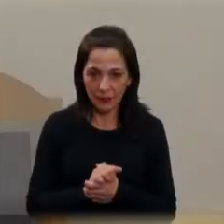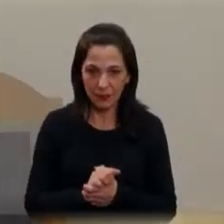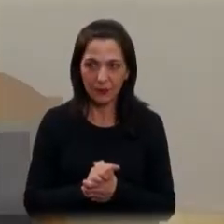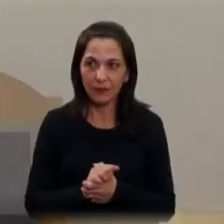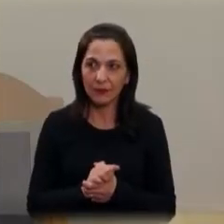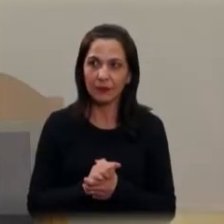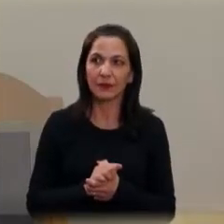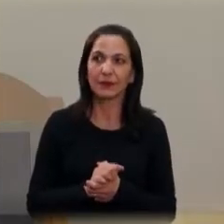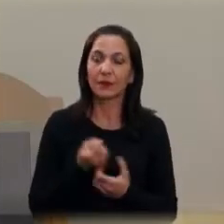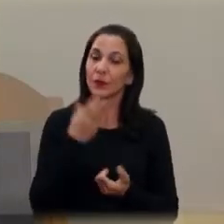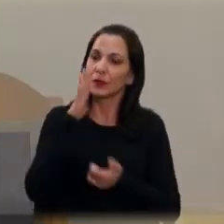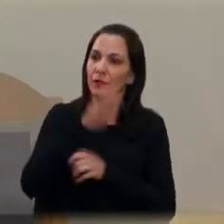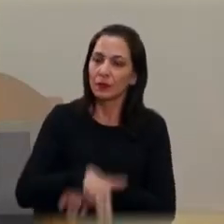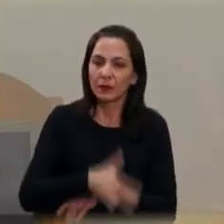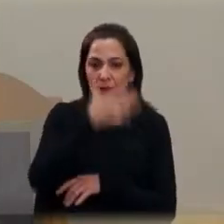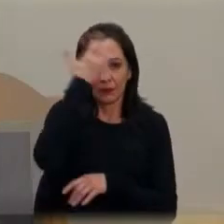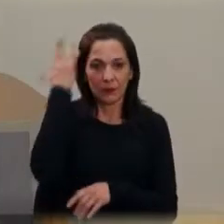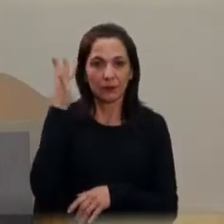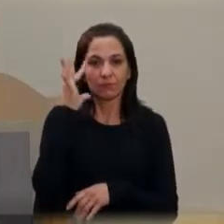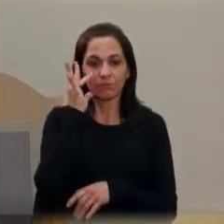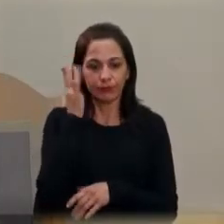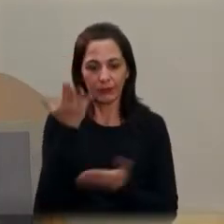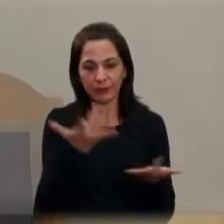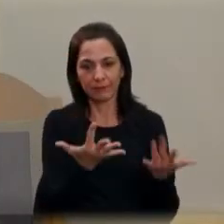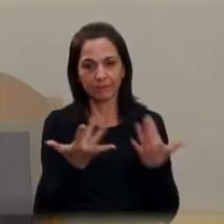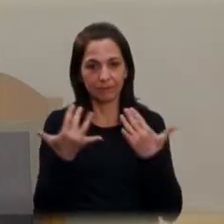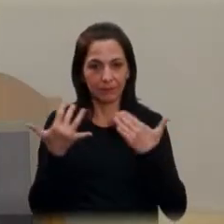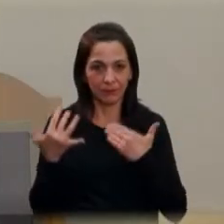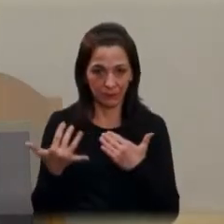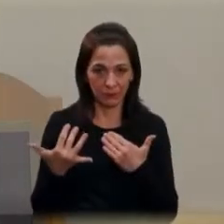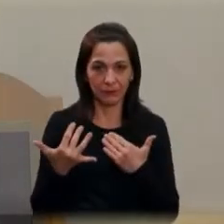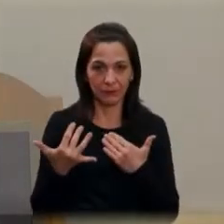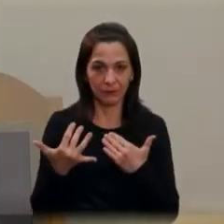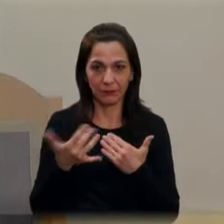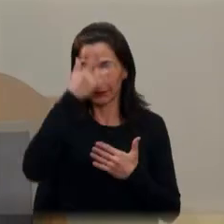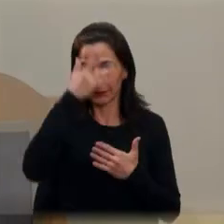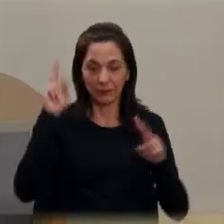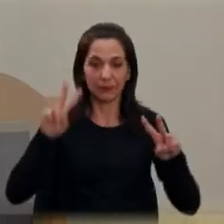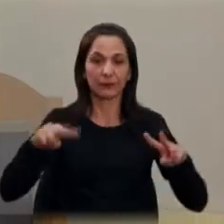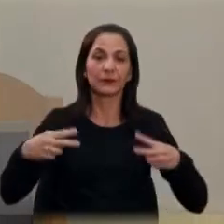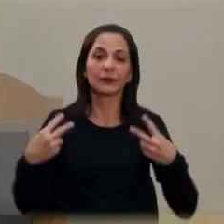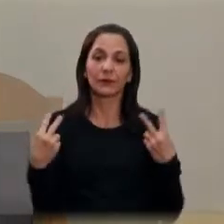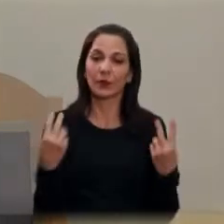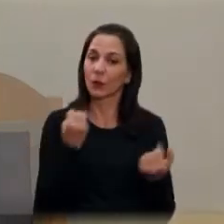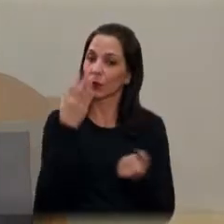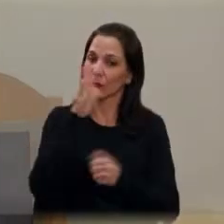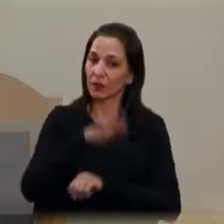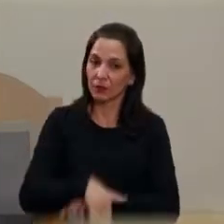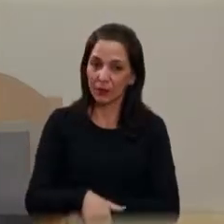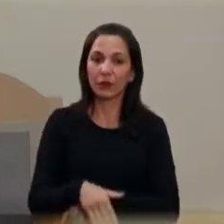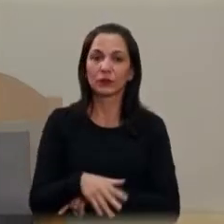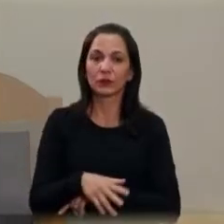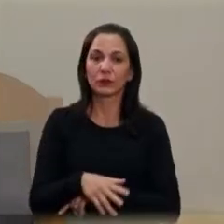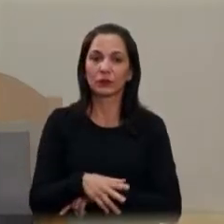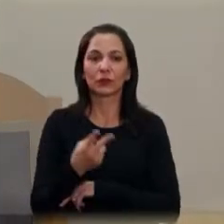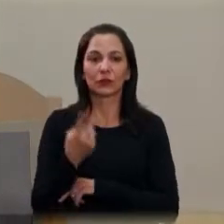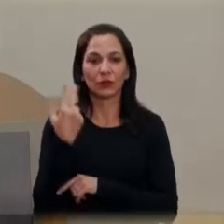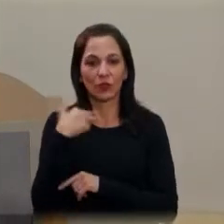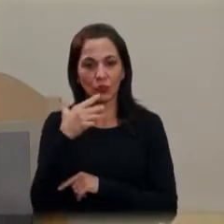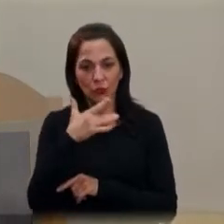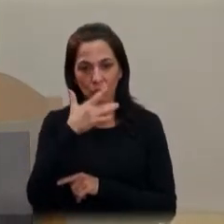Boa tarde a todos que estão presentes aqui. Boa tarde a todos que nos assistem também. Boa tarde, mesa diretora. Boa tarde,